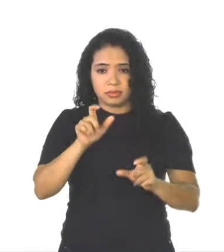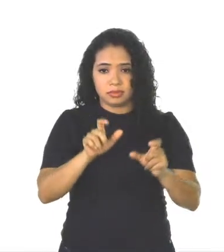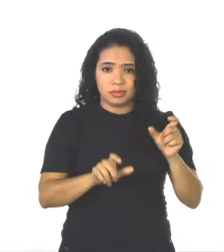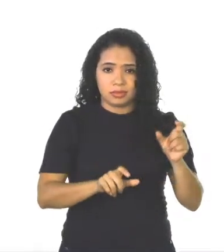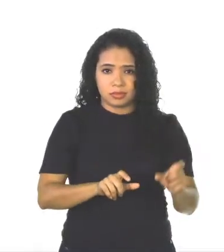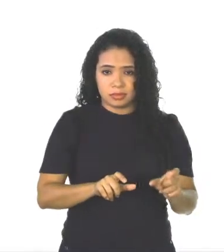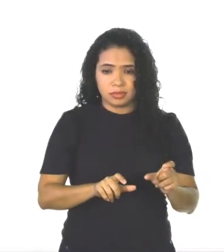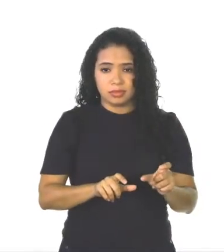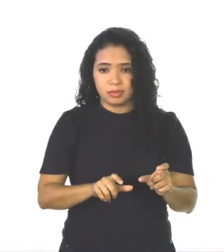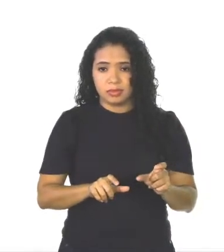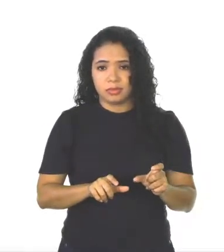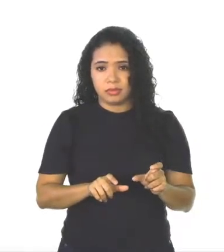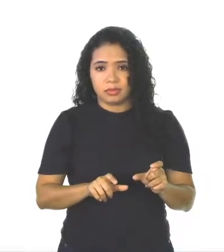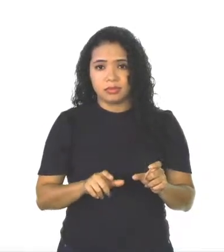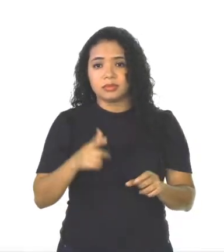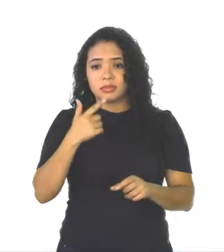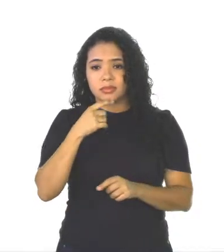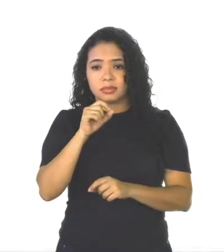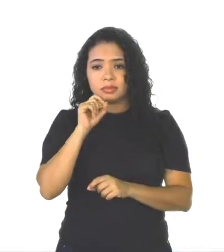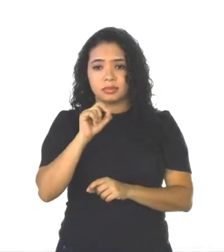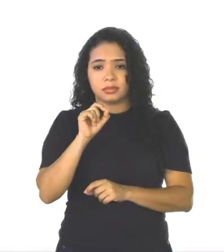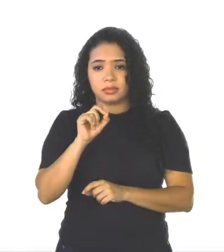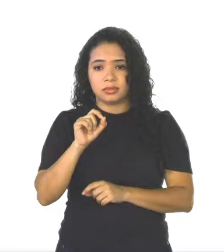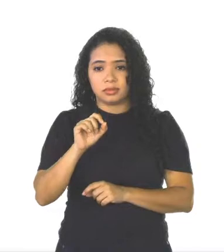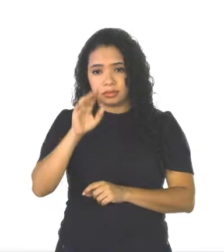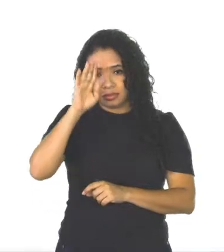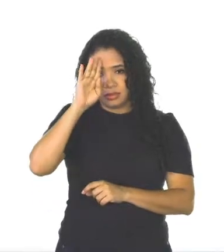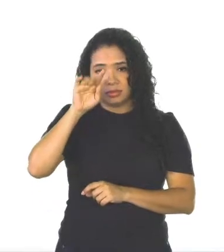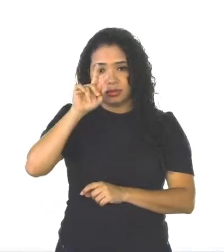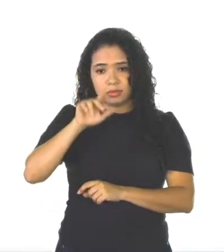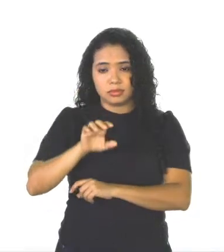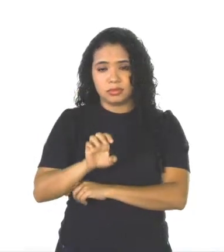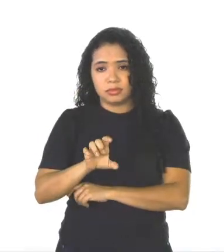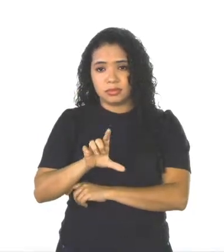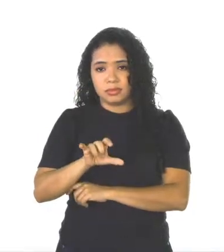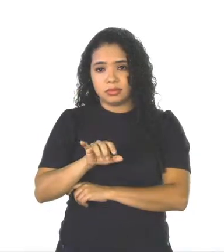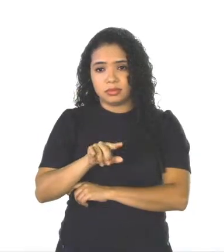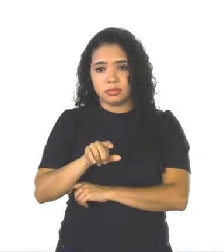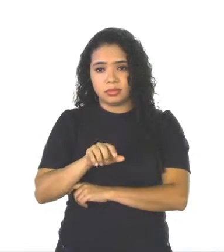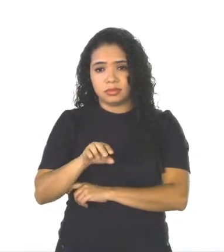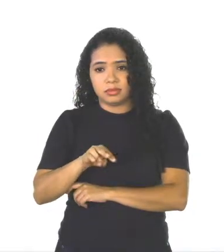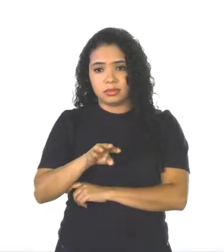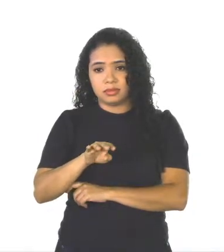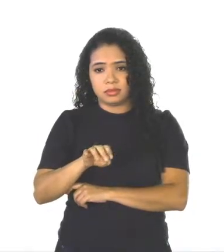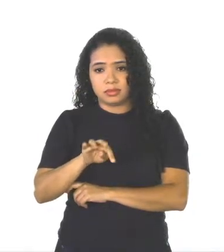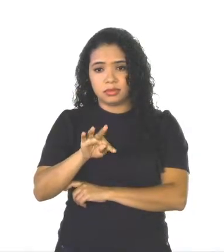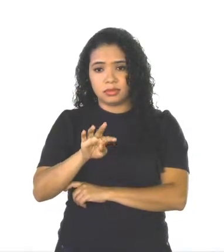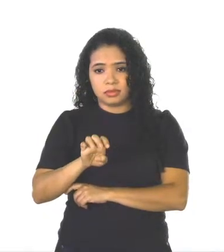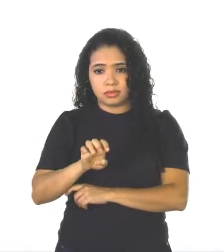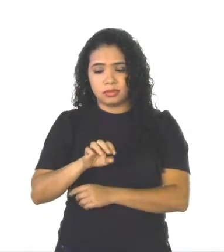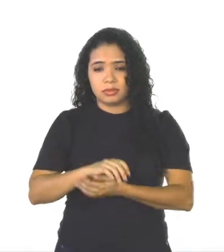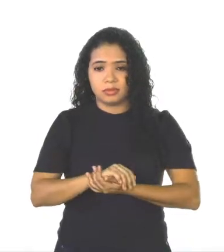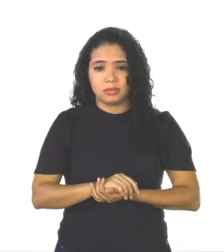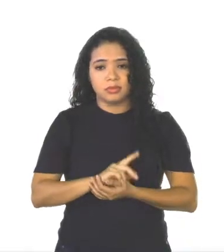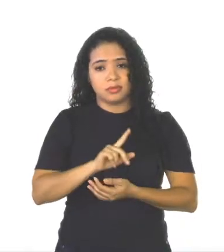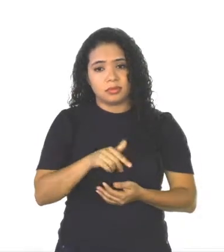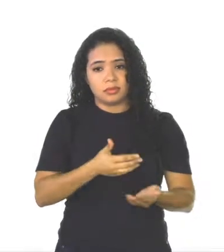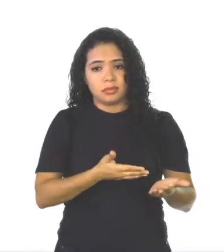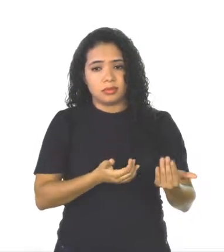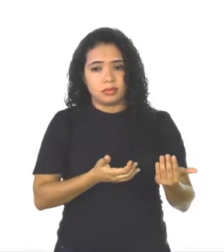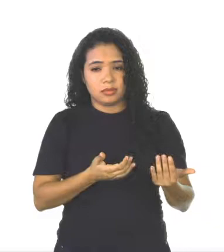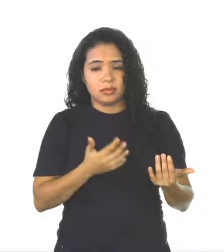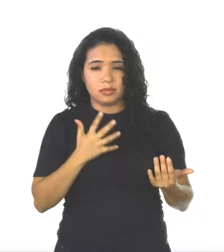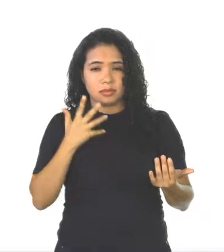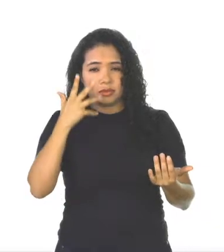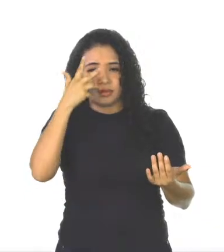tem uma deixa de quem é a protagonista, né, que é a Elizabeth. Então vamos ver um pouquinho como que ela era, olha aí. Uma jovem